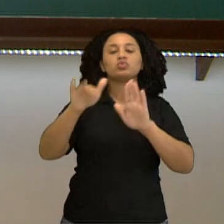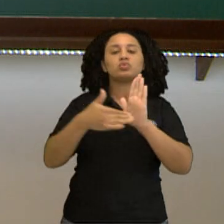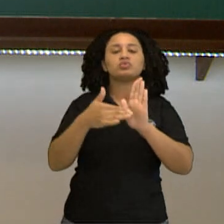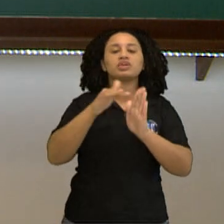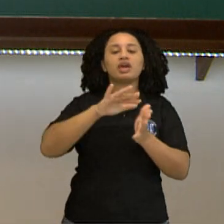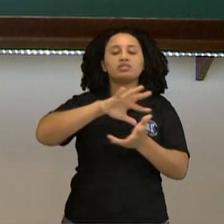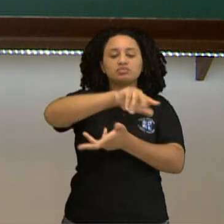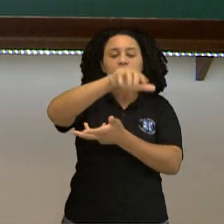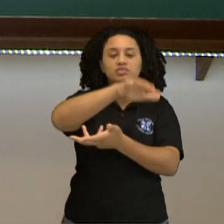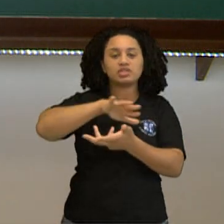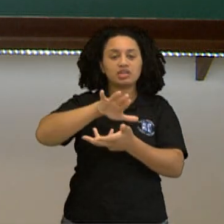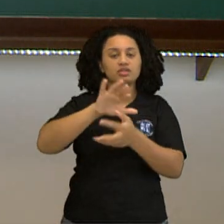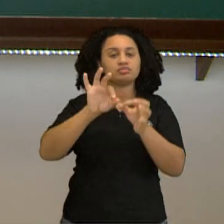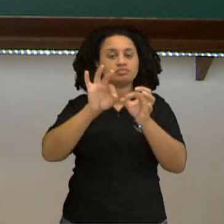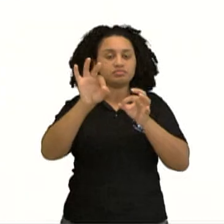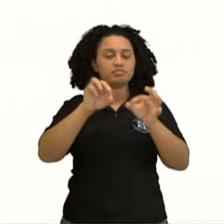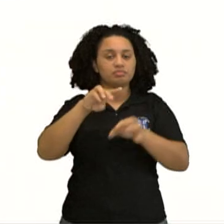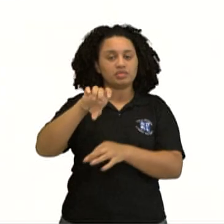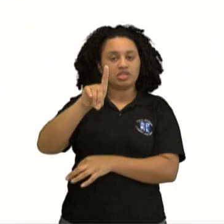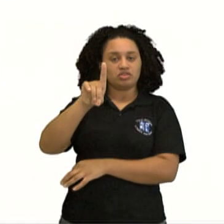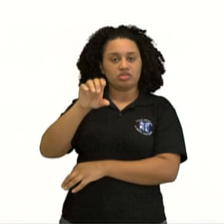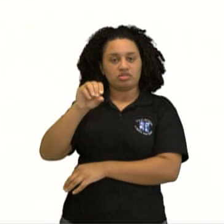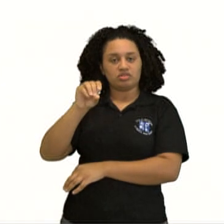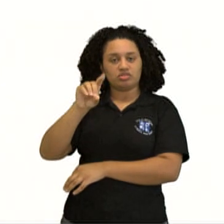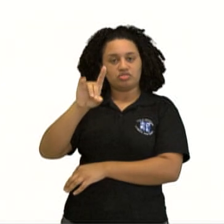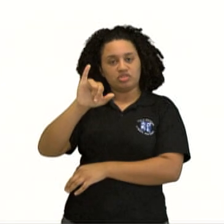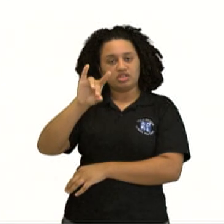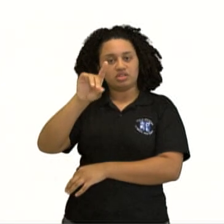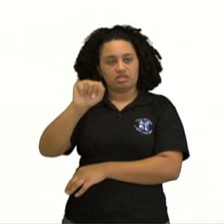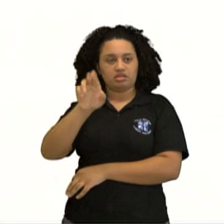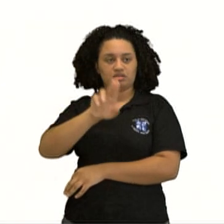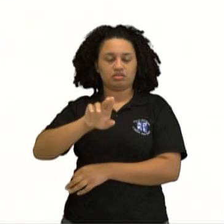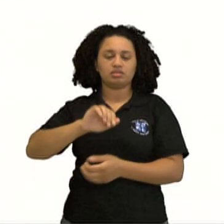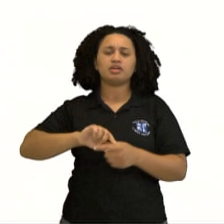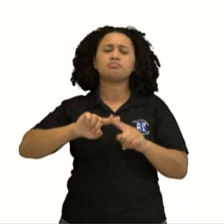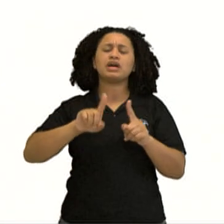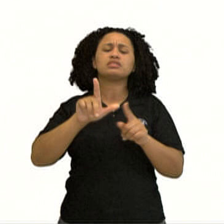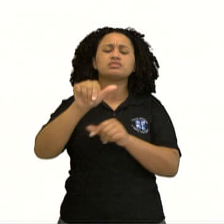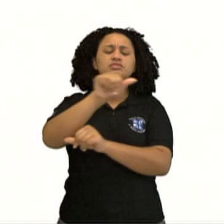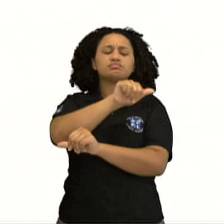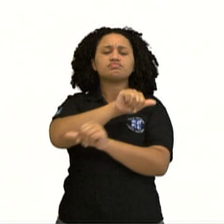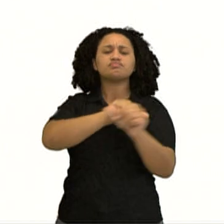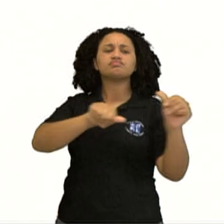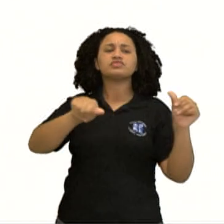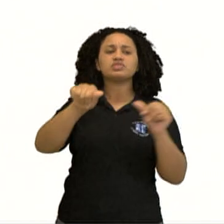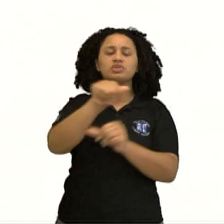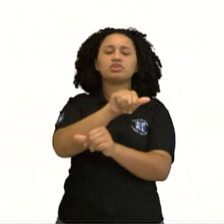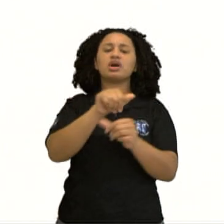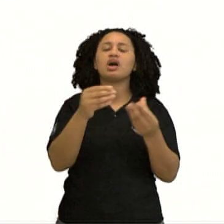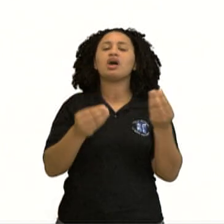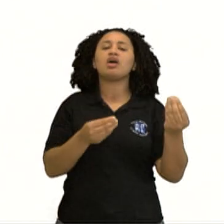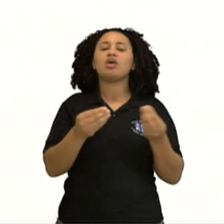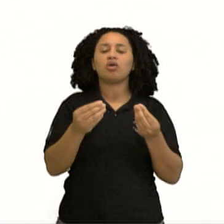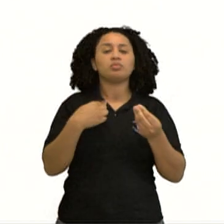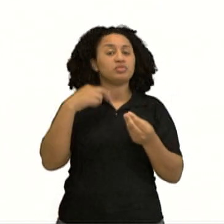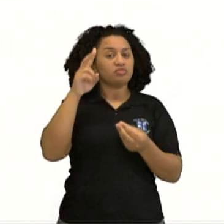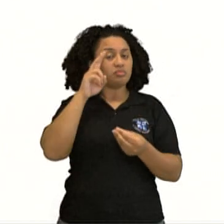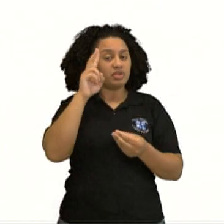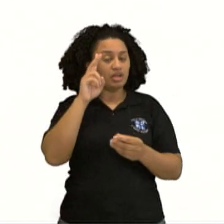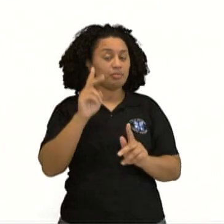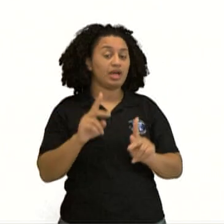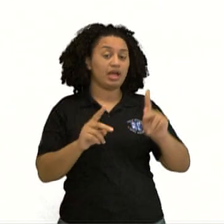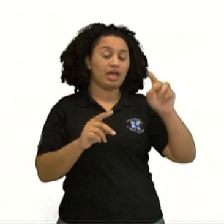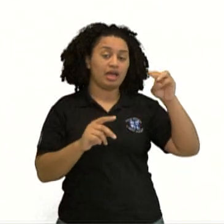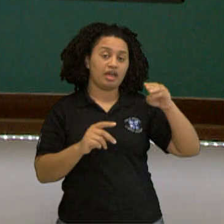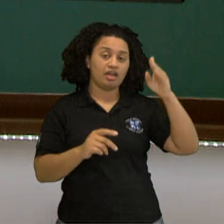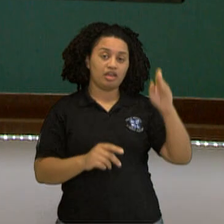aqui envolvido. Bem, mas se eu quiser converter, por exemplo, a questão das velocidades e tudo mais, vamos lembrar daquele esquema. Nós